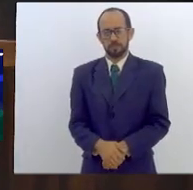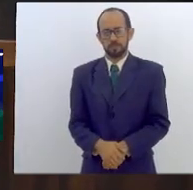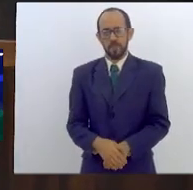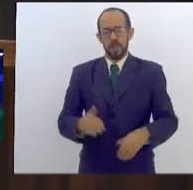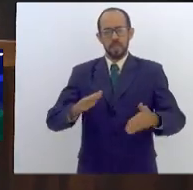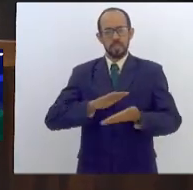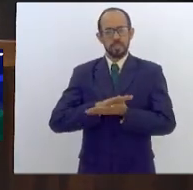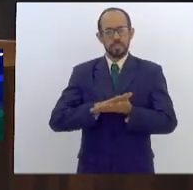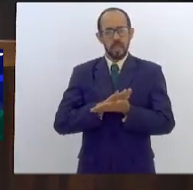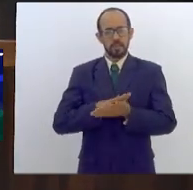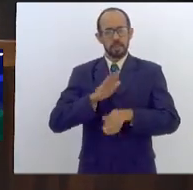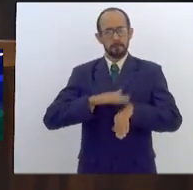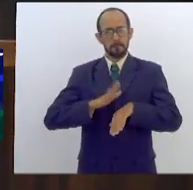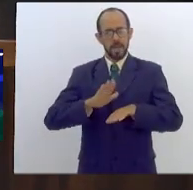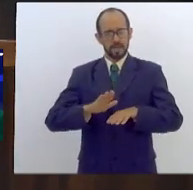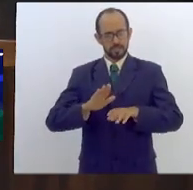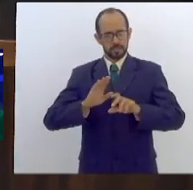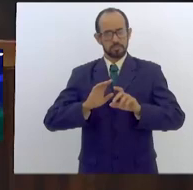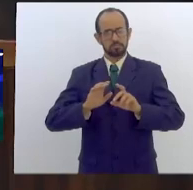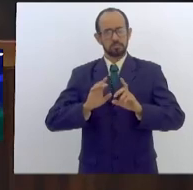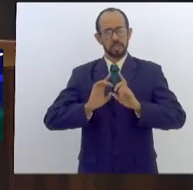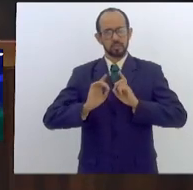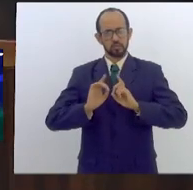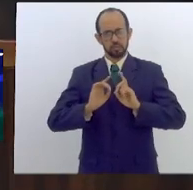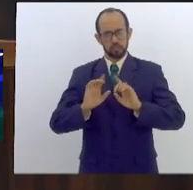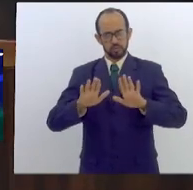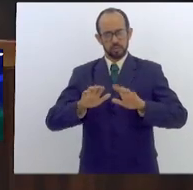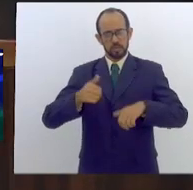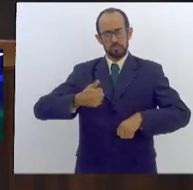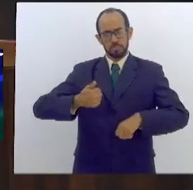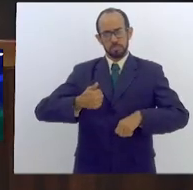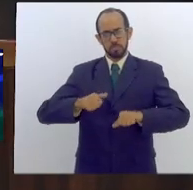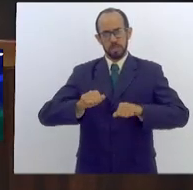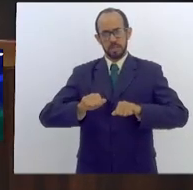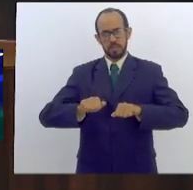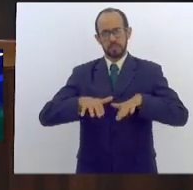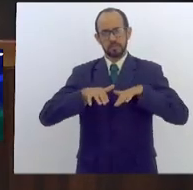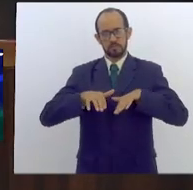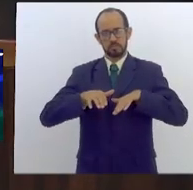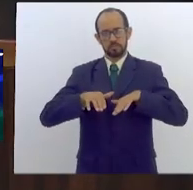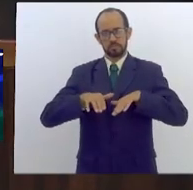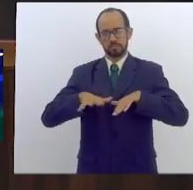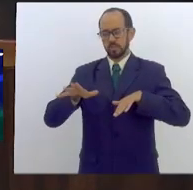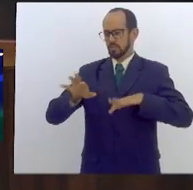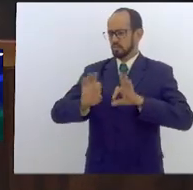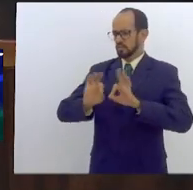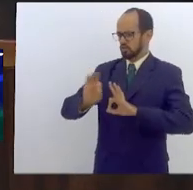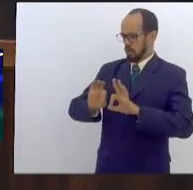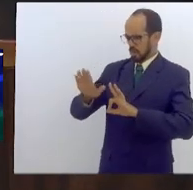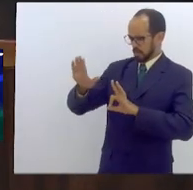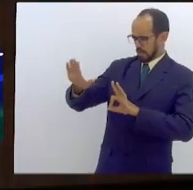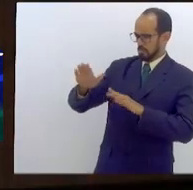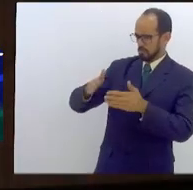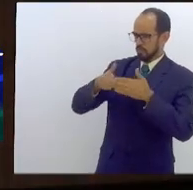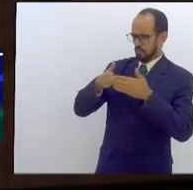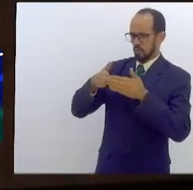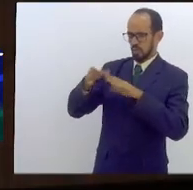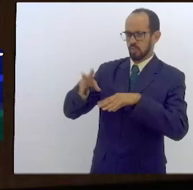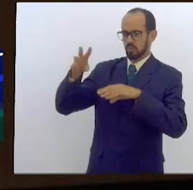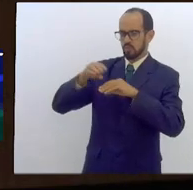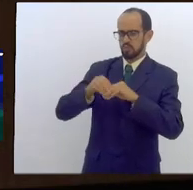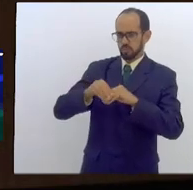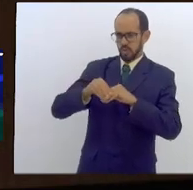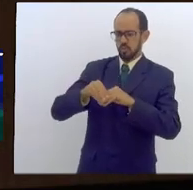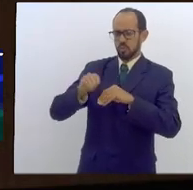Nada mais havendo a tratar na primeira sessão. Então, tinha só uma questão de ordem para pedir inclusão na pauta